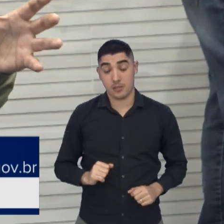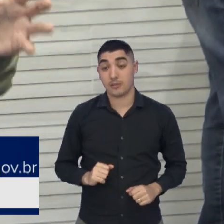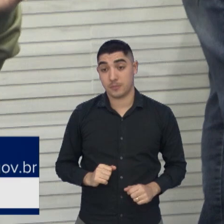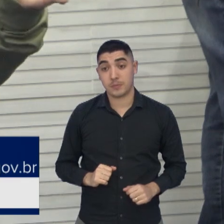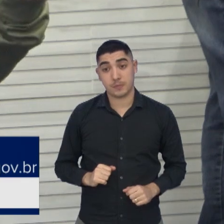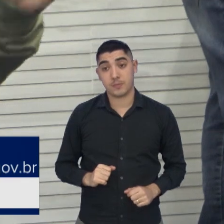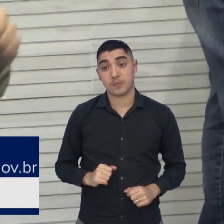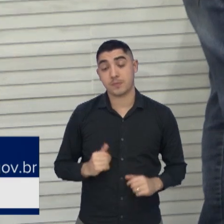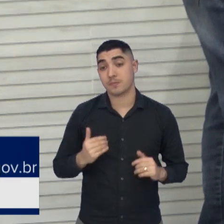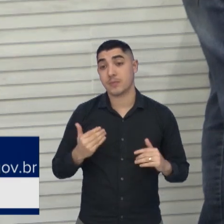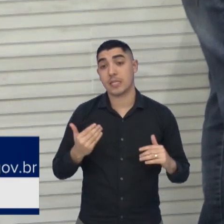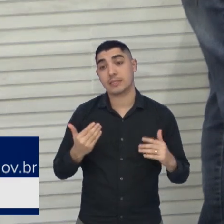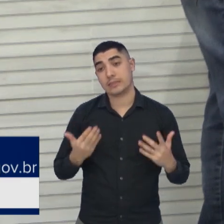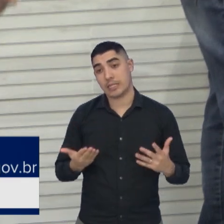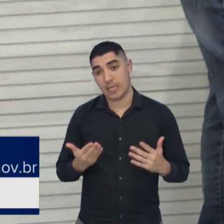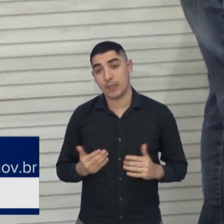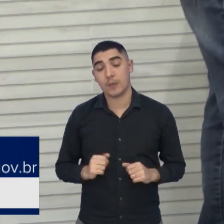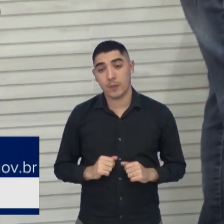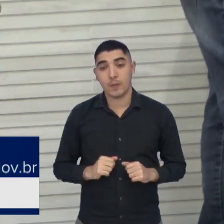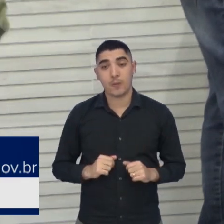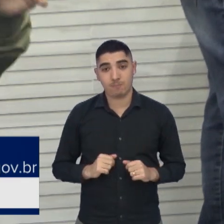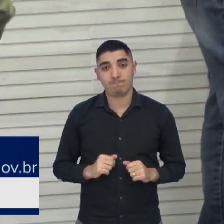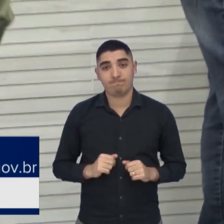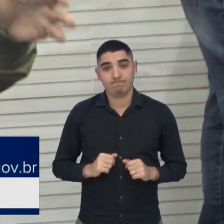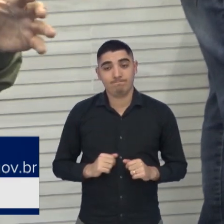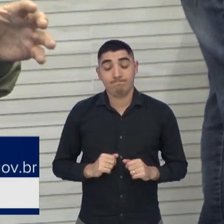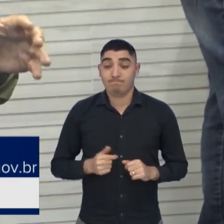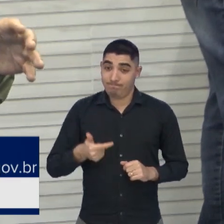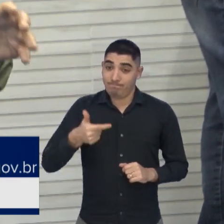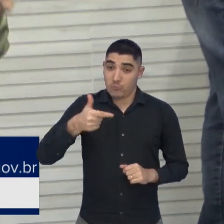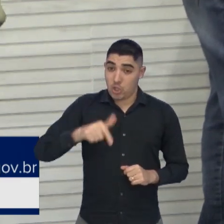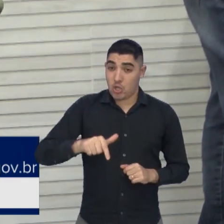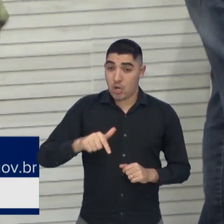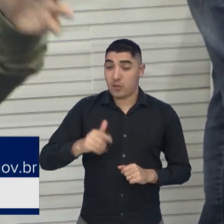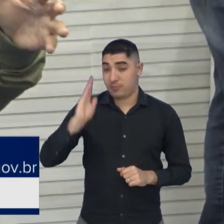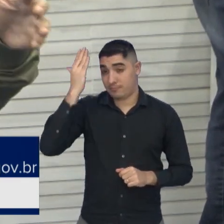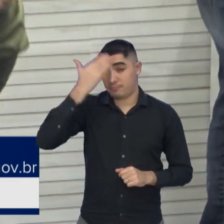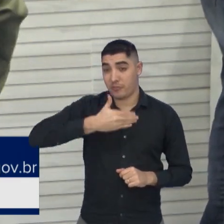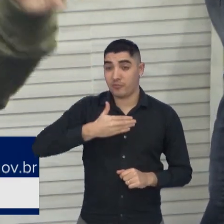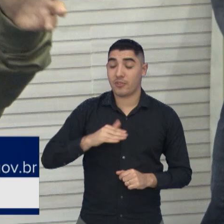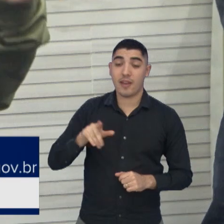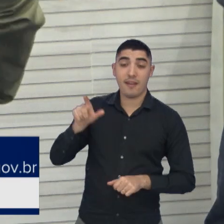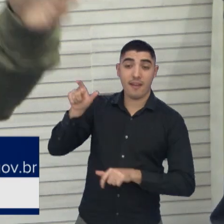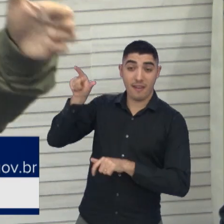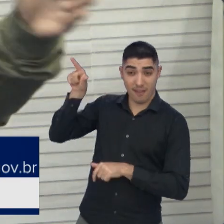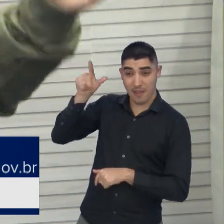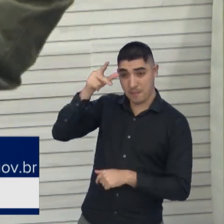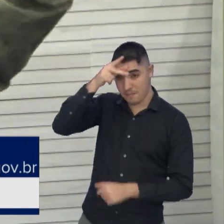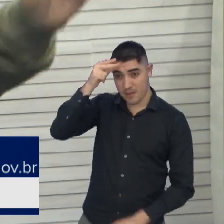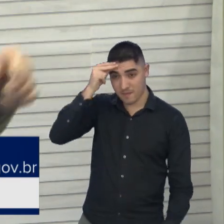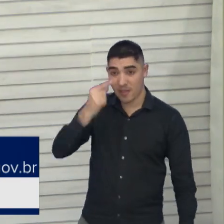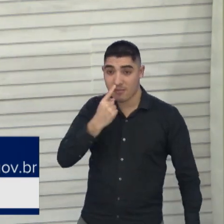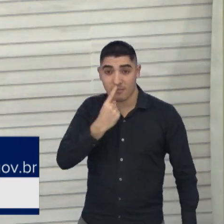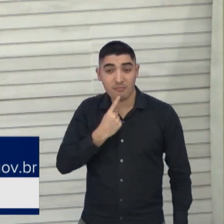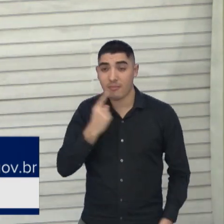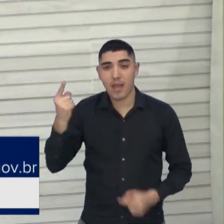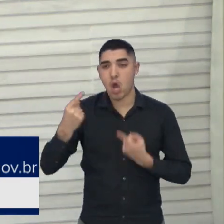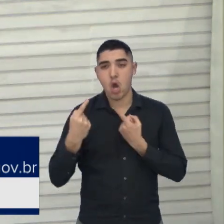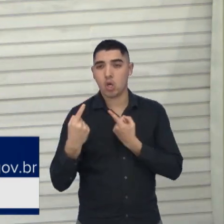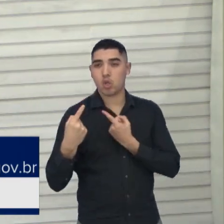e mostrou o seguinte, que mais uma vez esse prefeito é contra o servidor